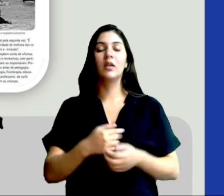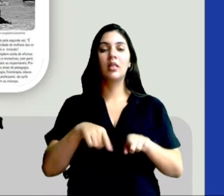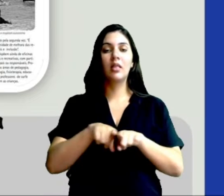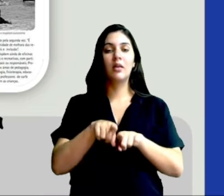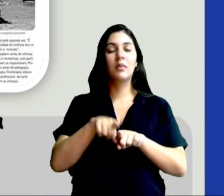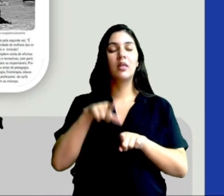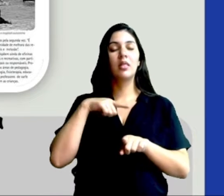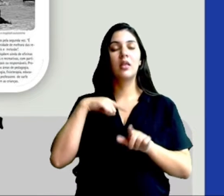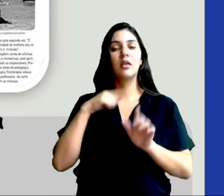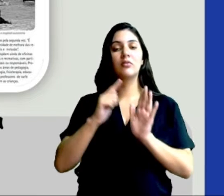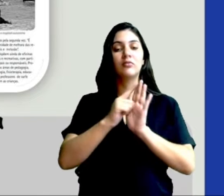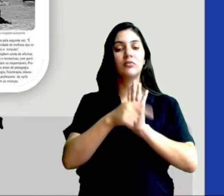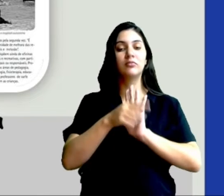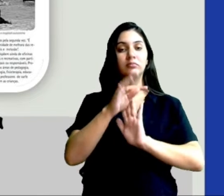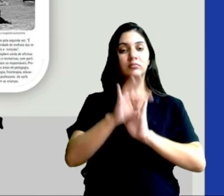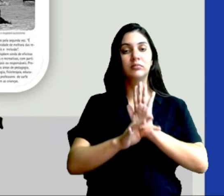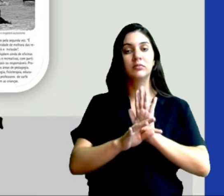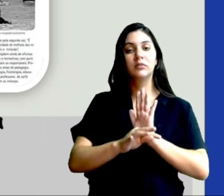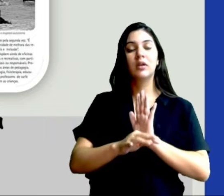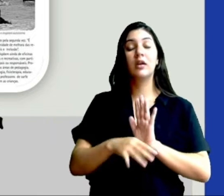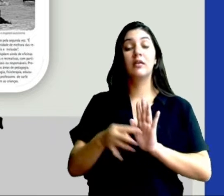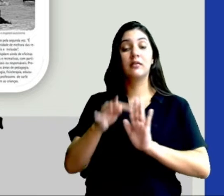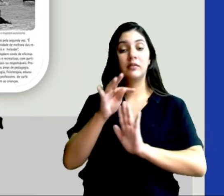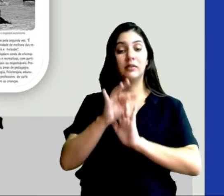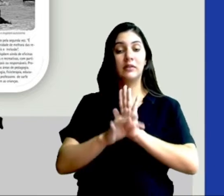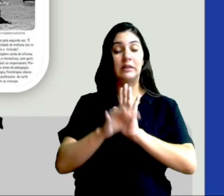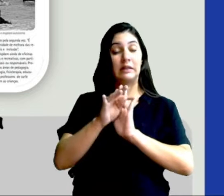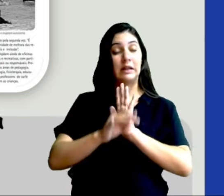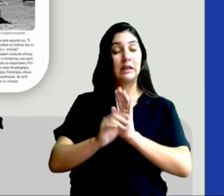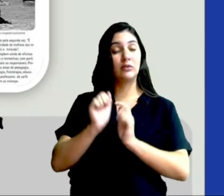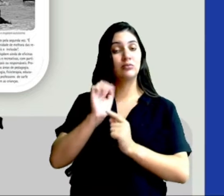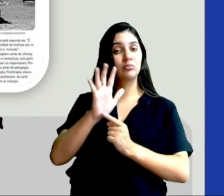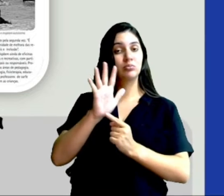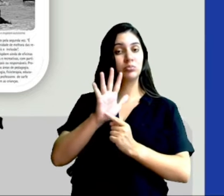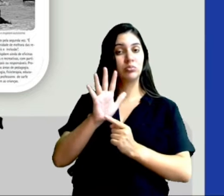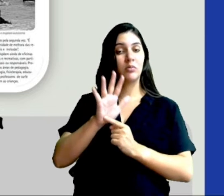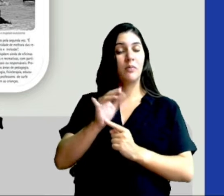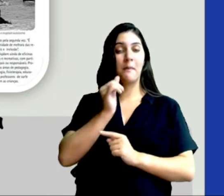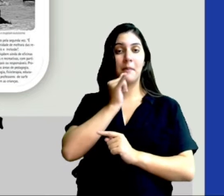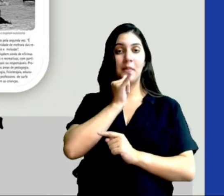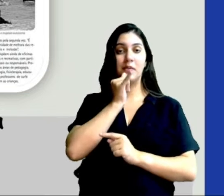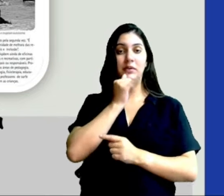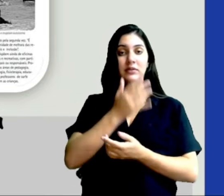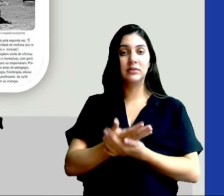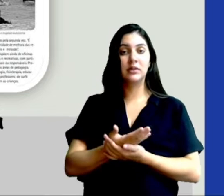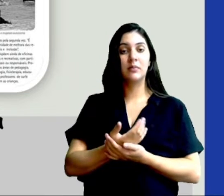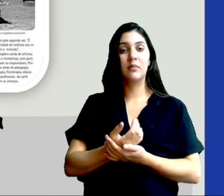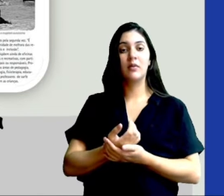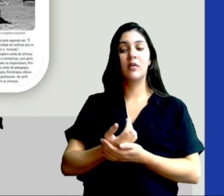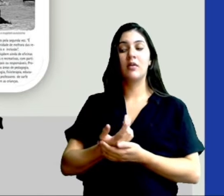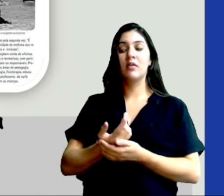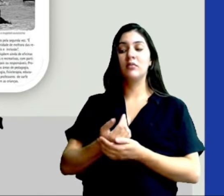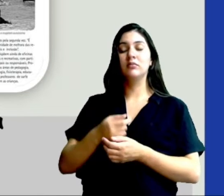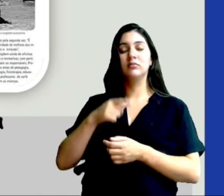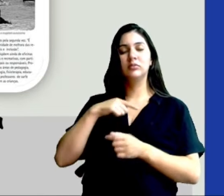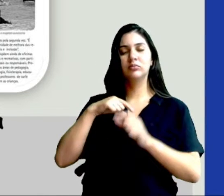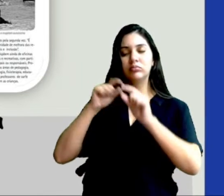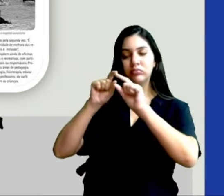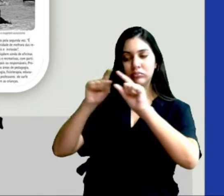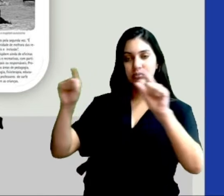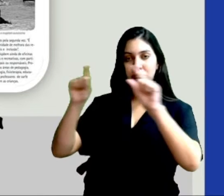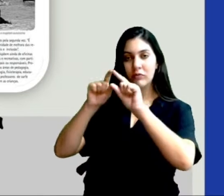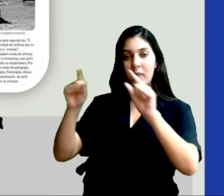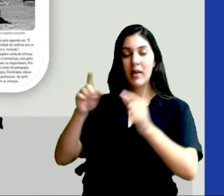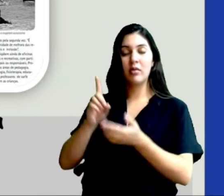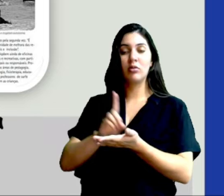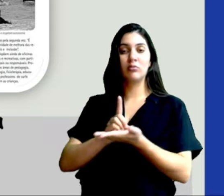Temos também os gêneros textuais em textos expositivos. Por exemplo, o verbete de dicionário também